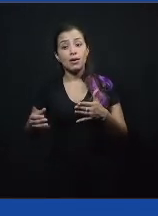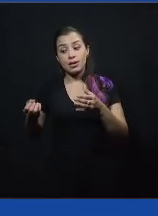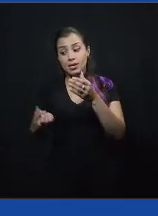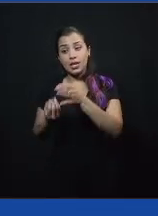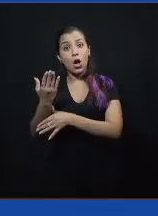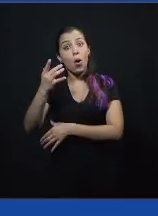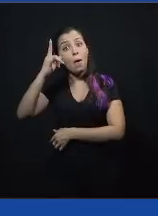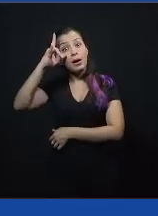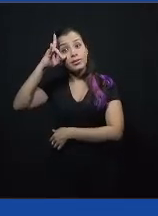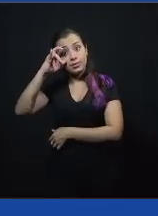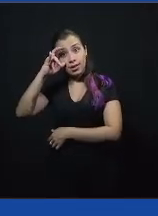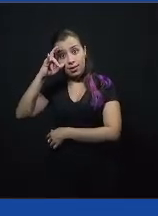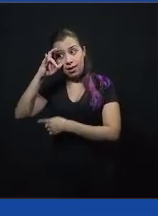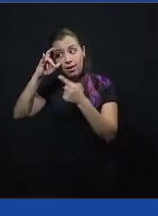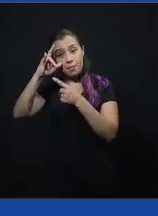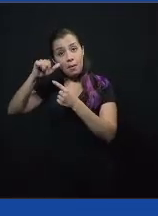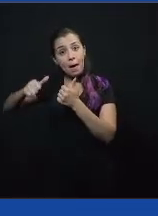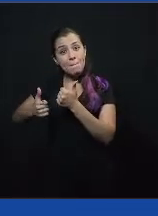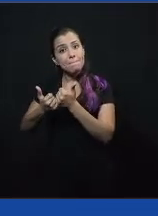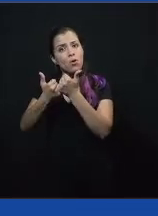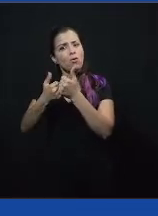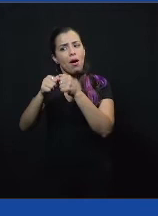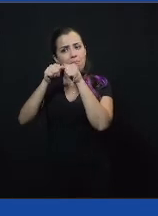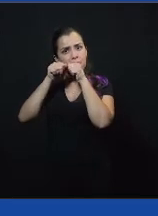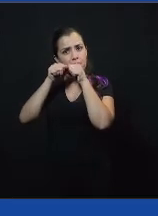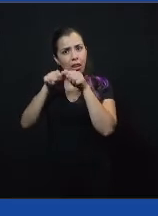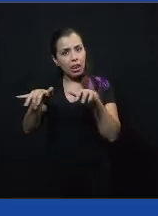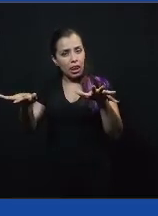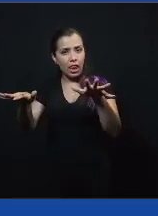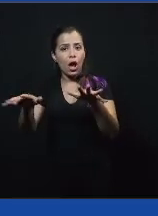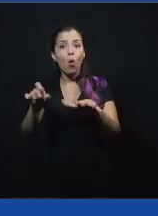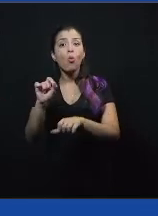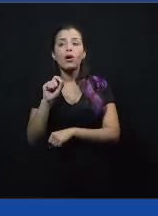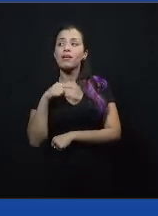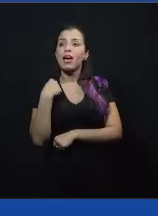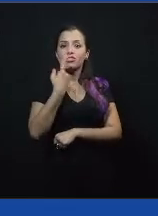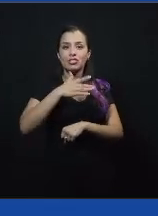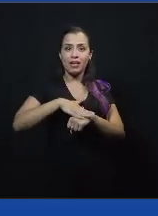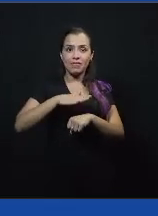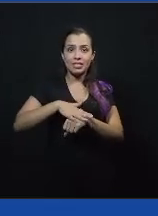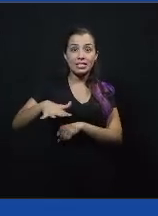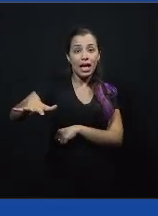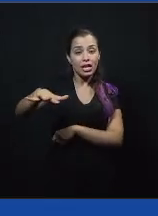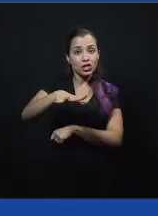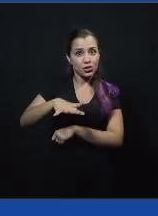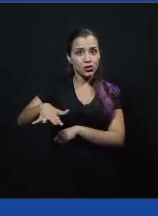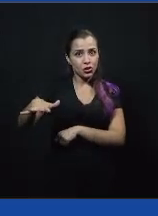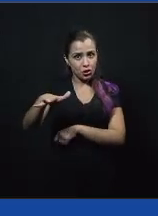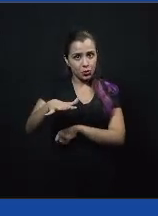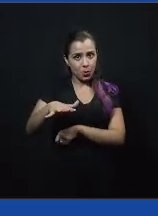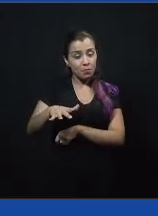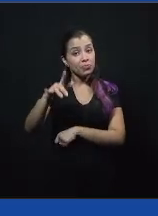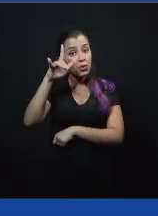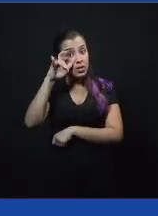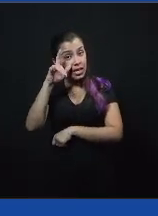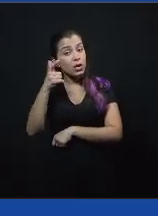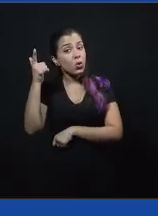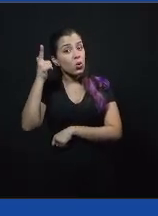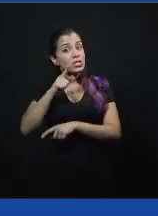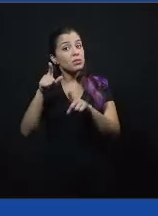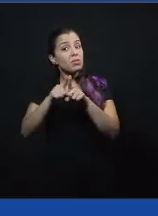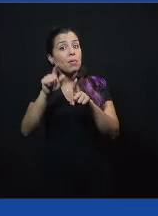ajuda de informações relacionadas ao de Votorantim região e através do Instagram também conseguimos